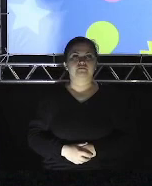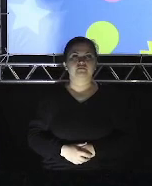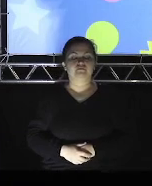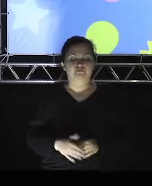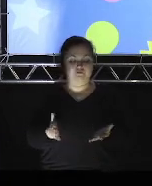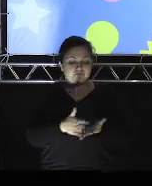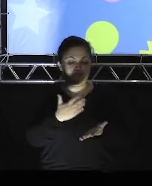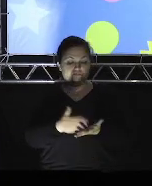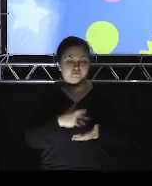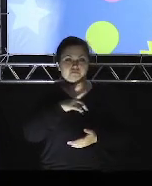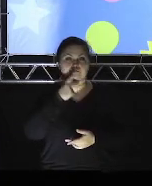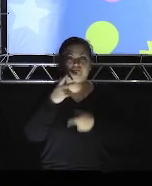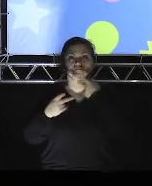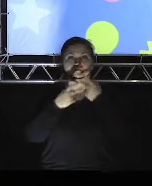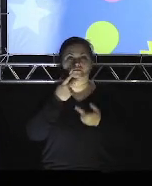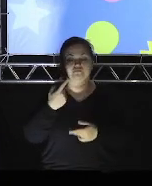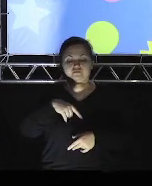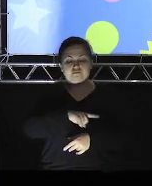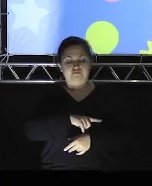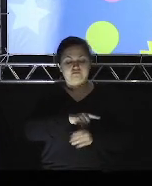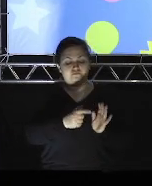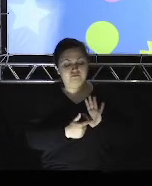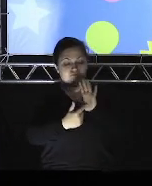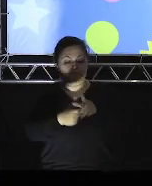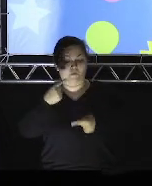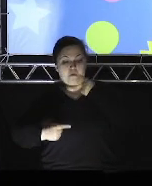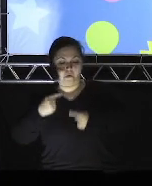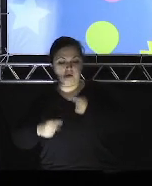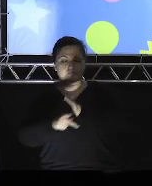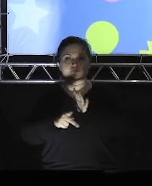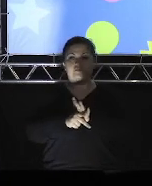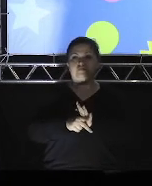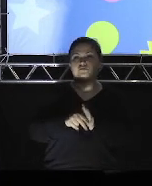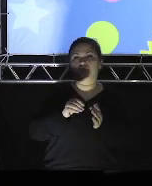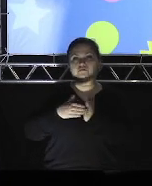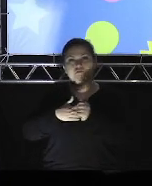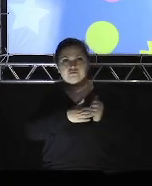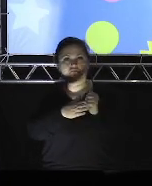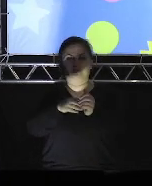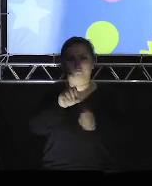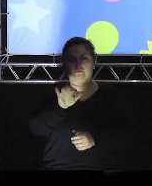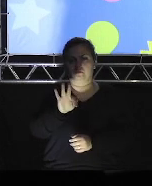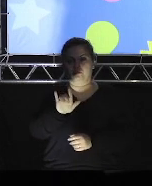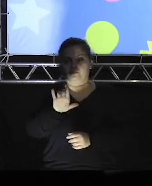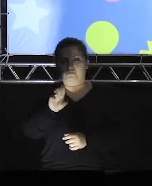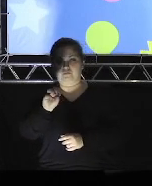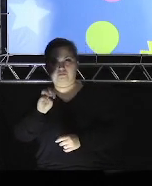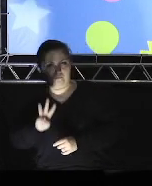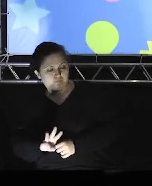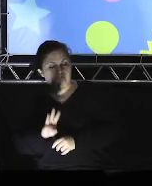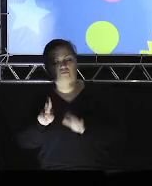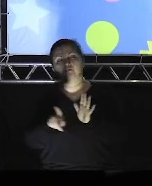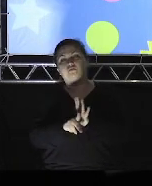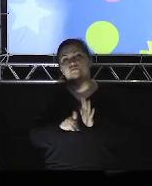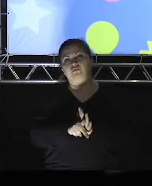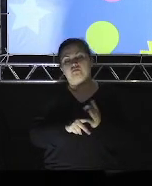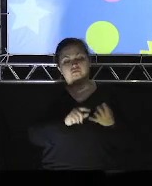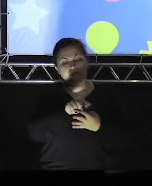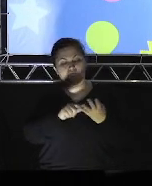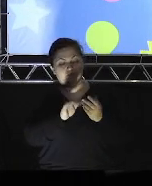livro aqui que eu citei, a gente está discutindo no podcast Segue o Flow, eu, Lula, Danilo Garcia e Guilherme